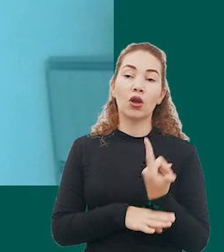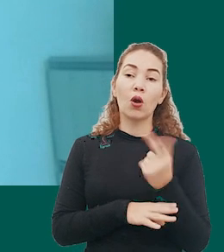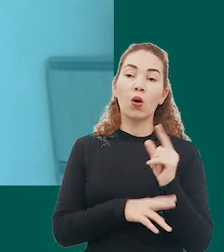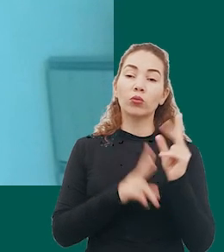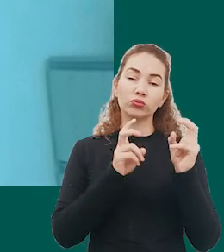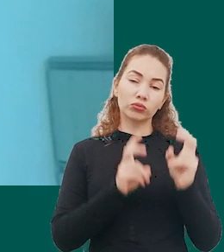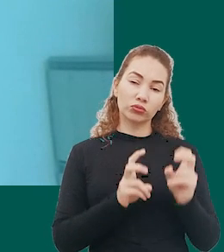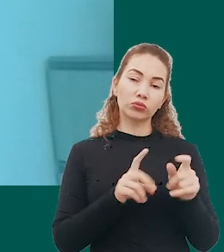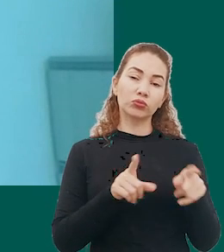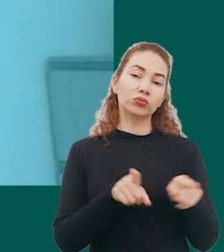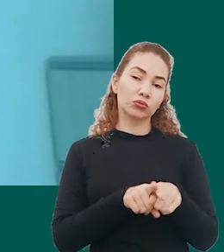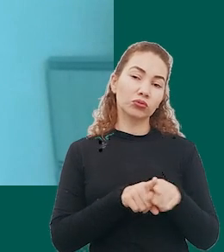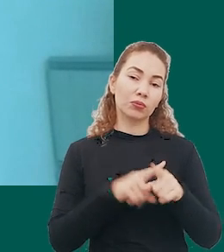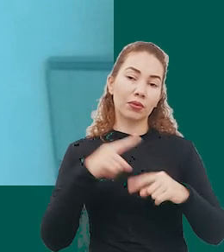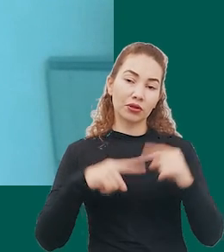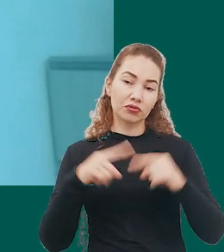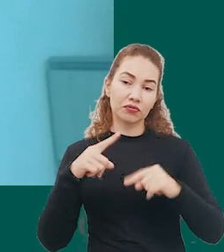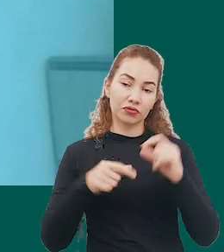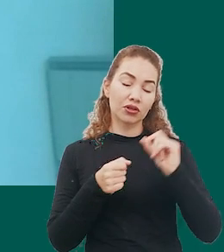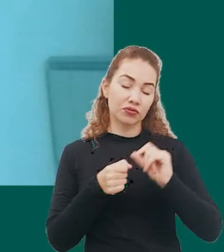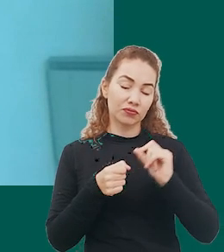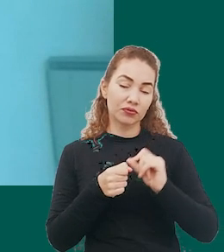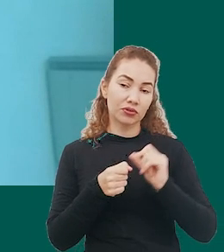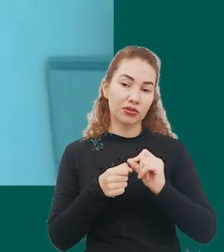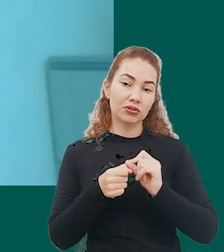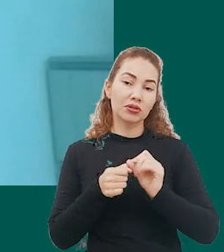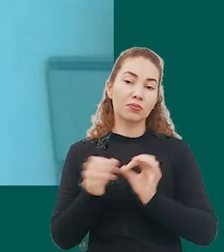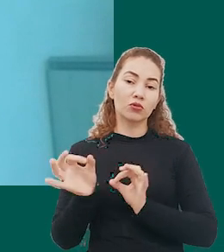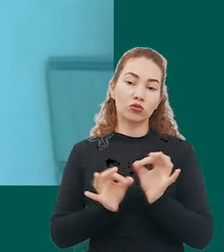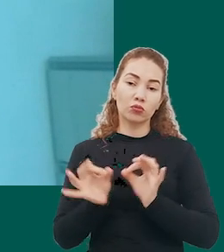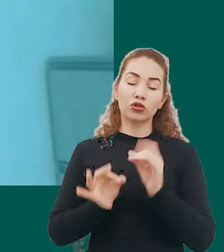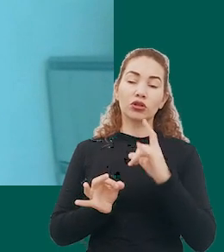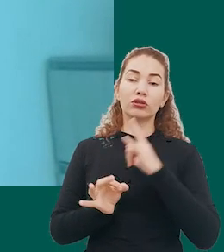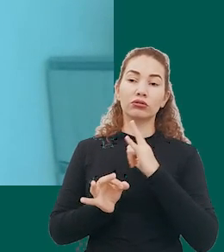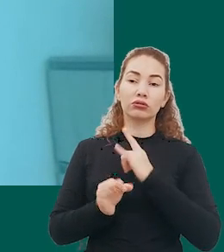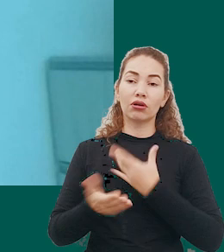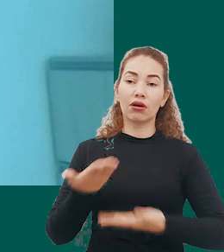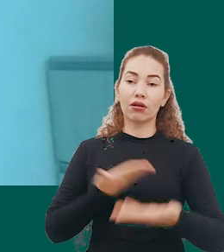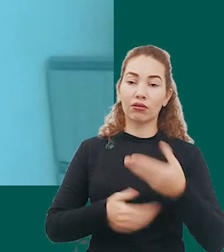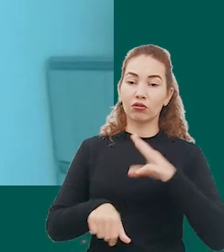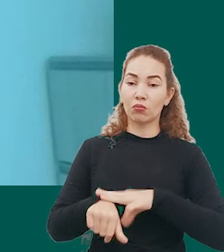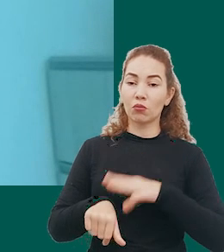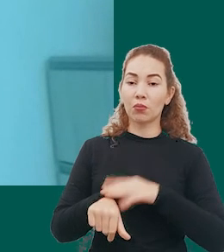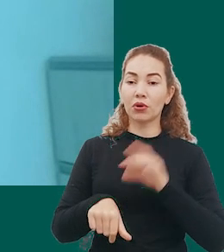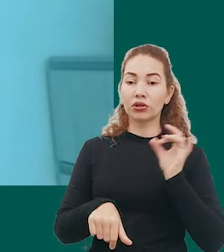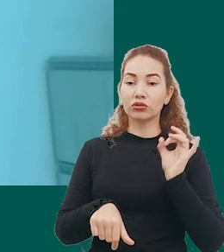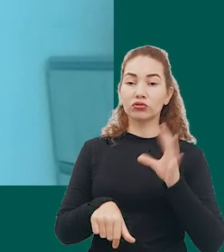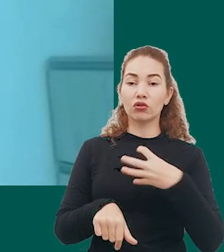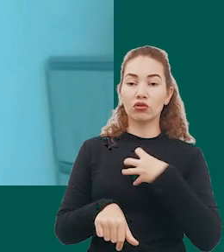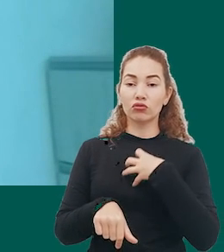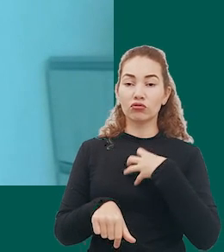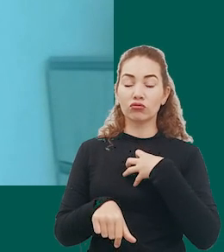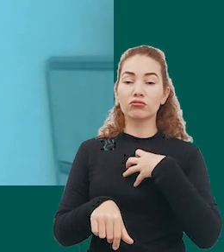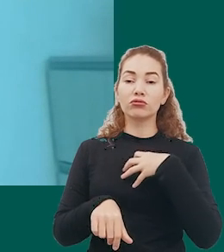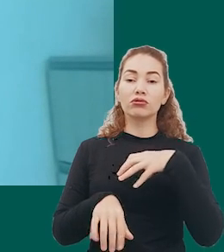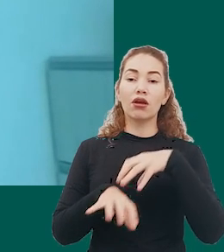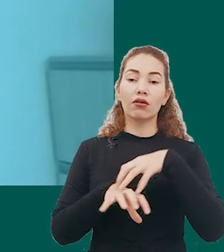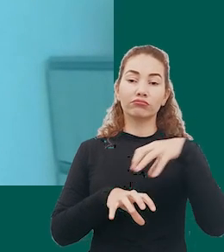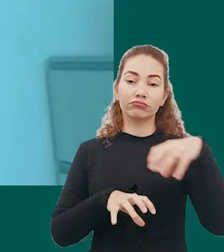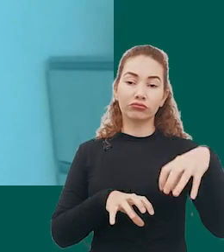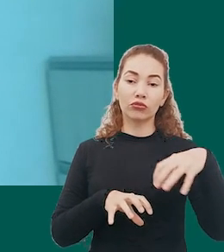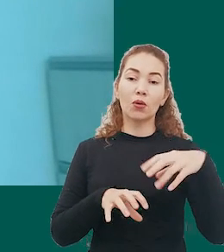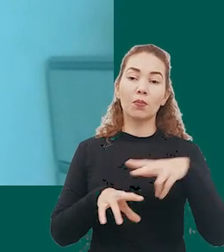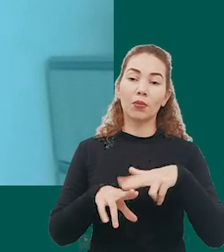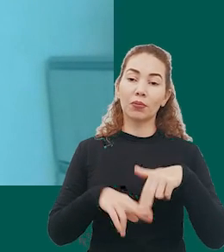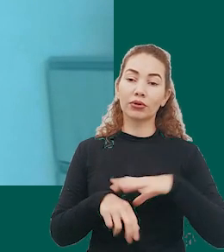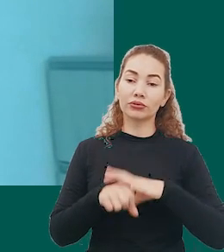outras atividades que nós desenvolvemos lá, nosso atendimento no momento está sendo de forma virtual, tendo em vista a